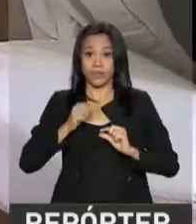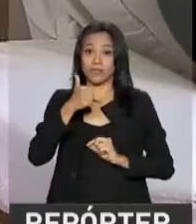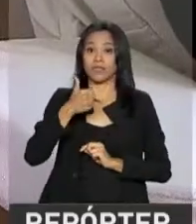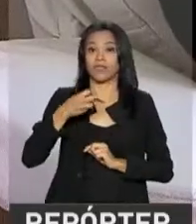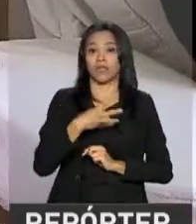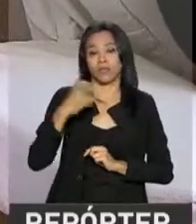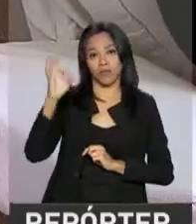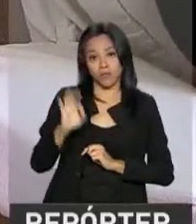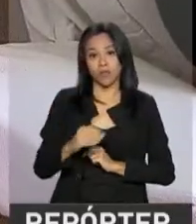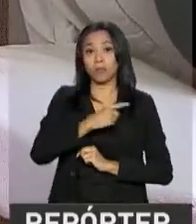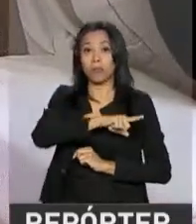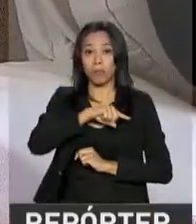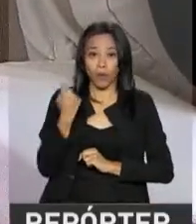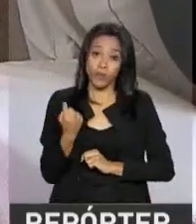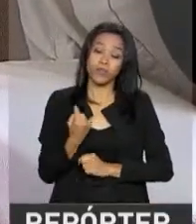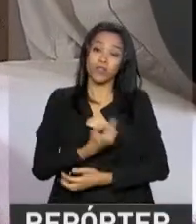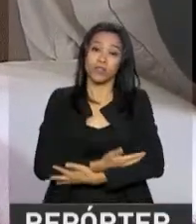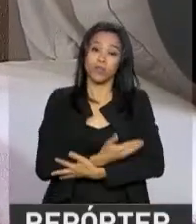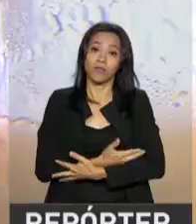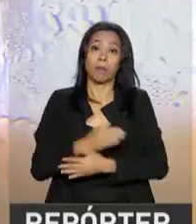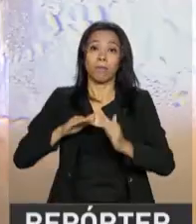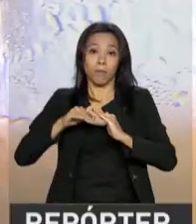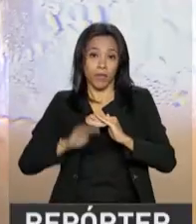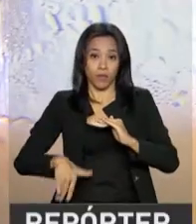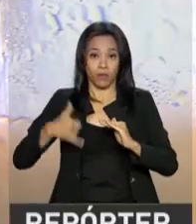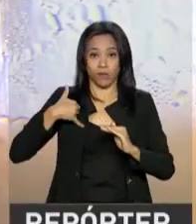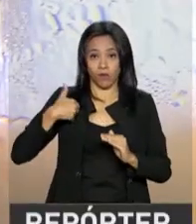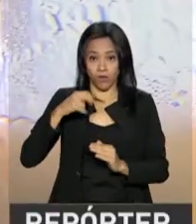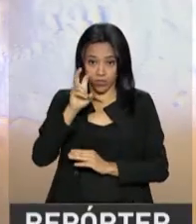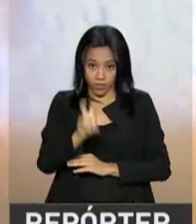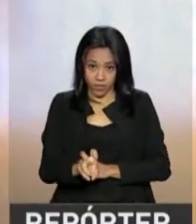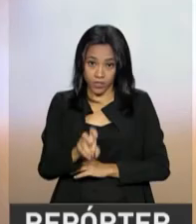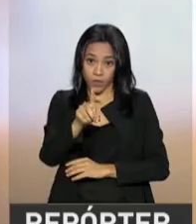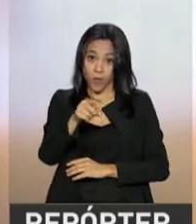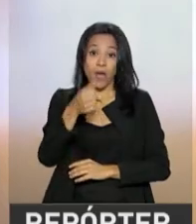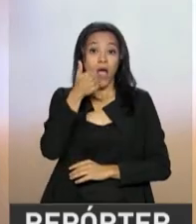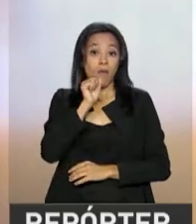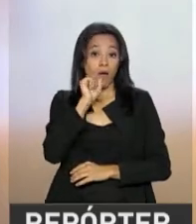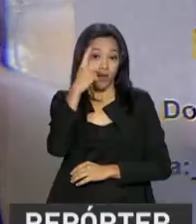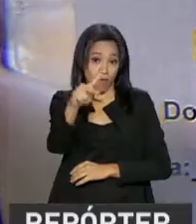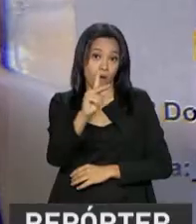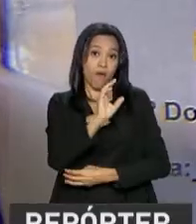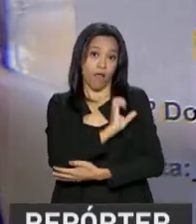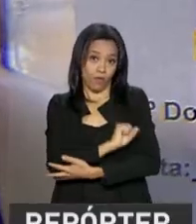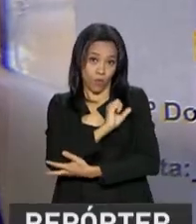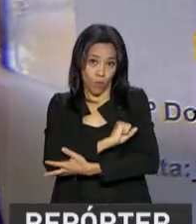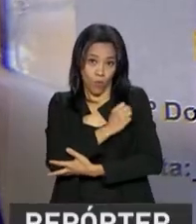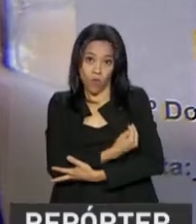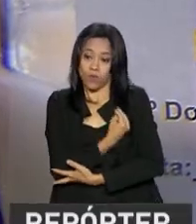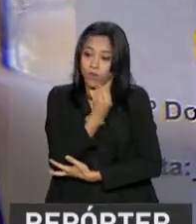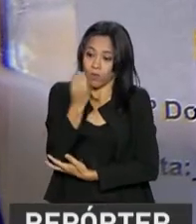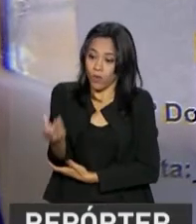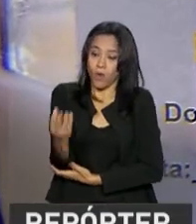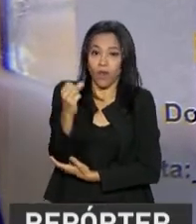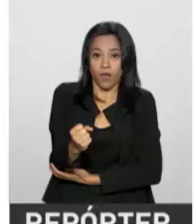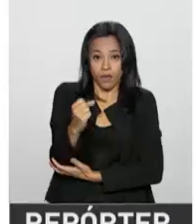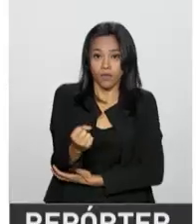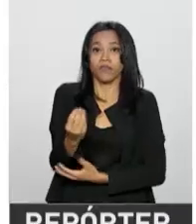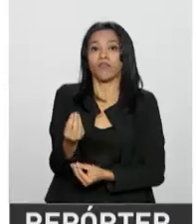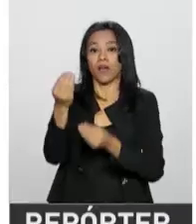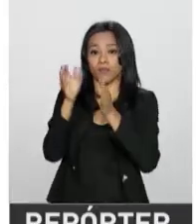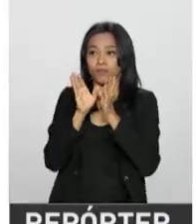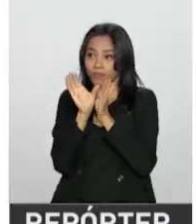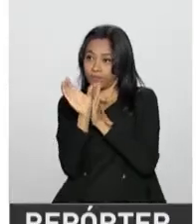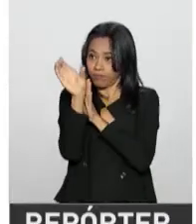a morte de crianças menores de 5 anos. O leite doado por mães como Tayane vão para bancos especializados,